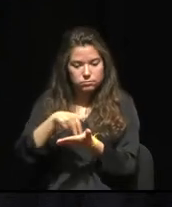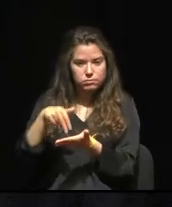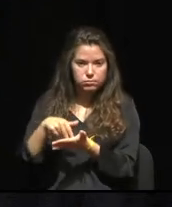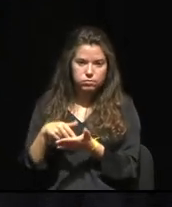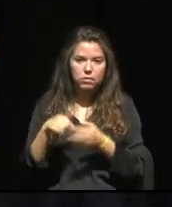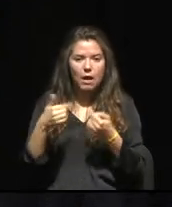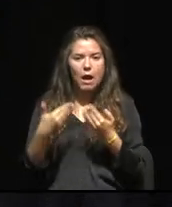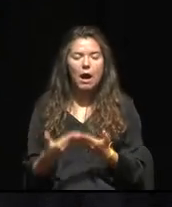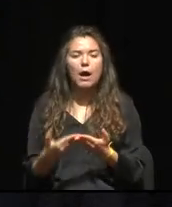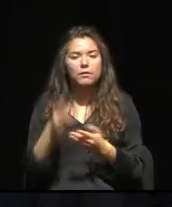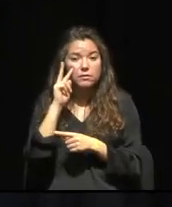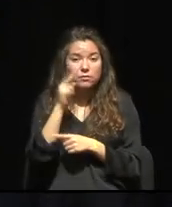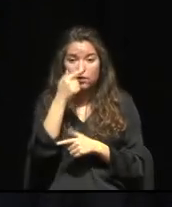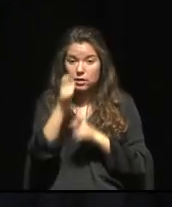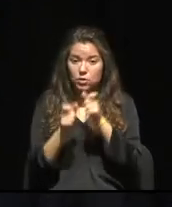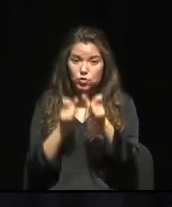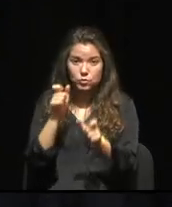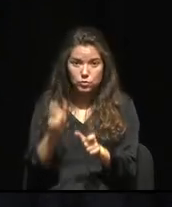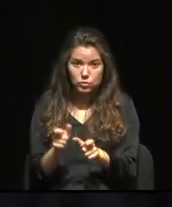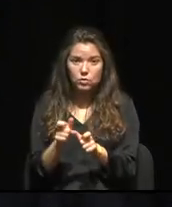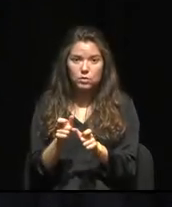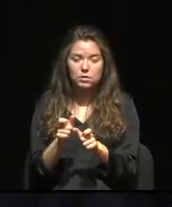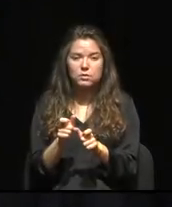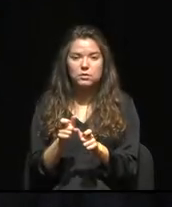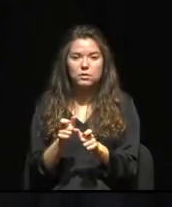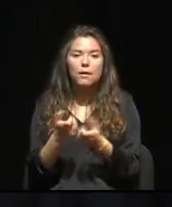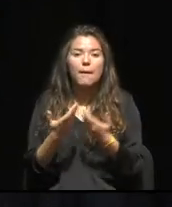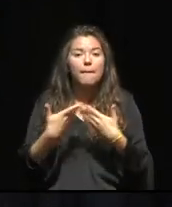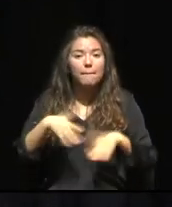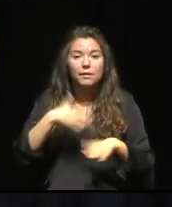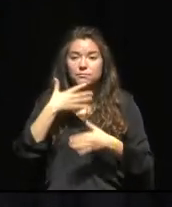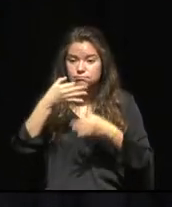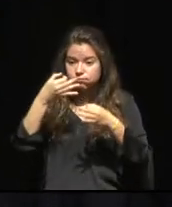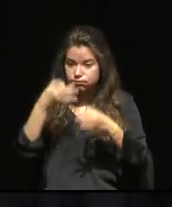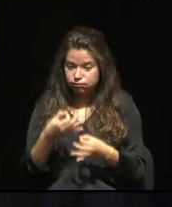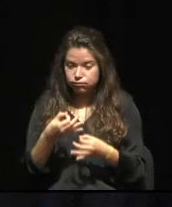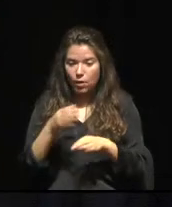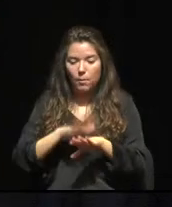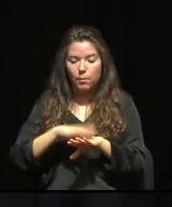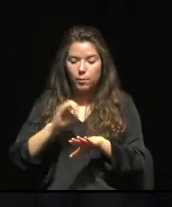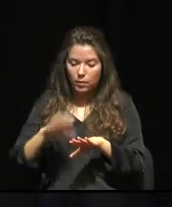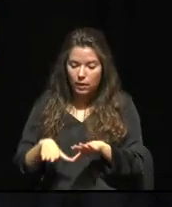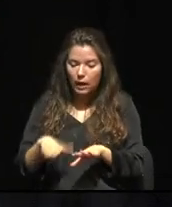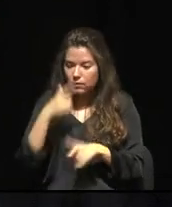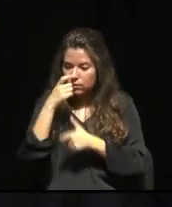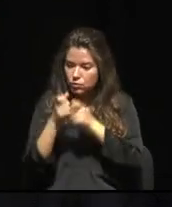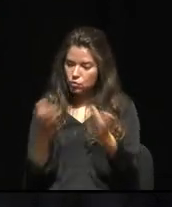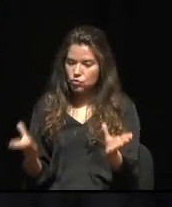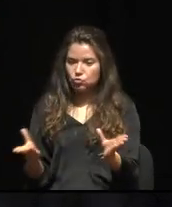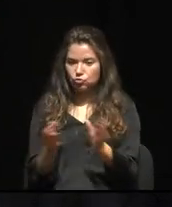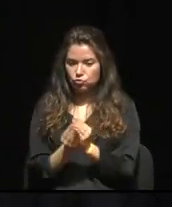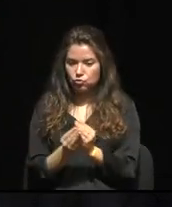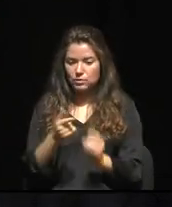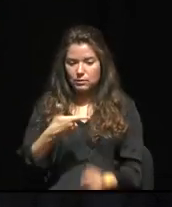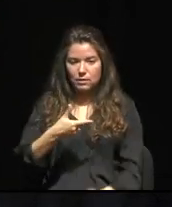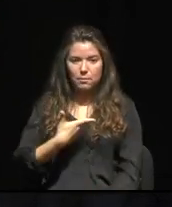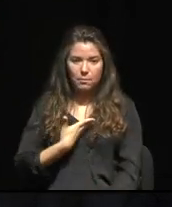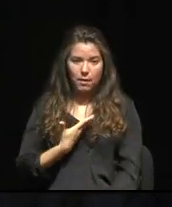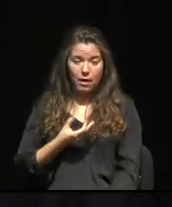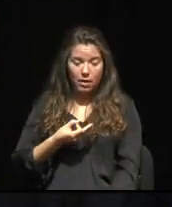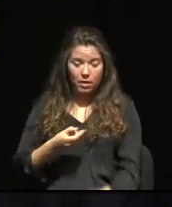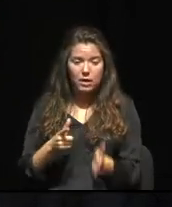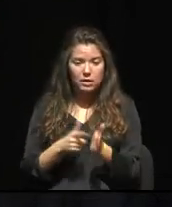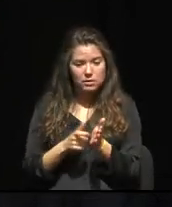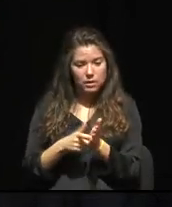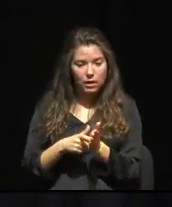que correm de ver os cidadãos como consumidores mas estamos certos que graças à mobilização Popular a Tapada das necessidades